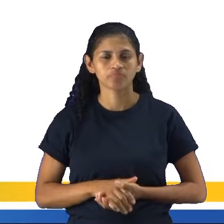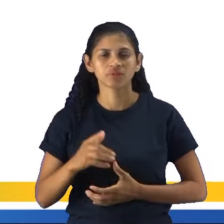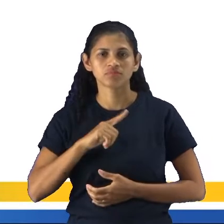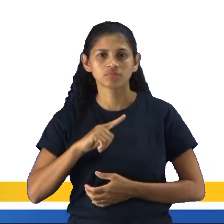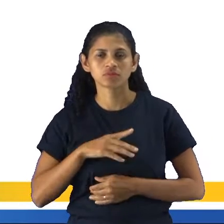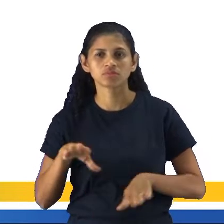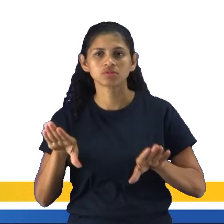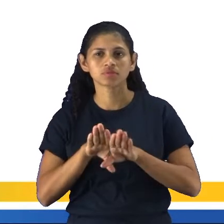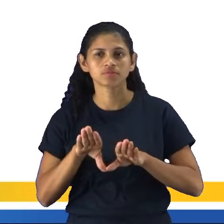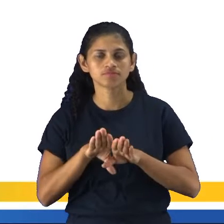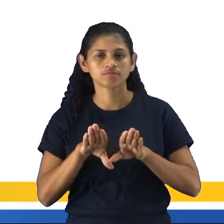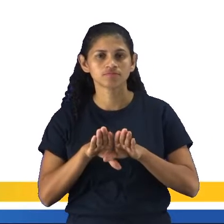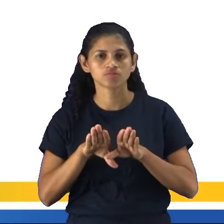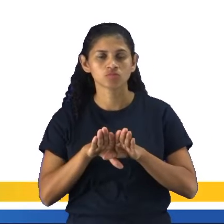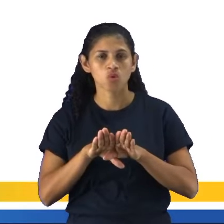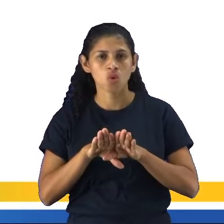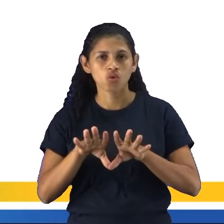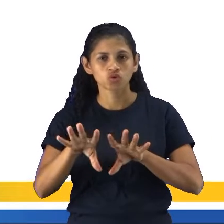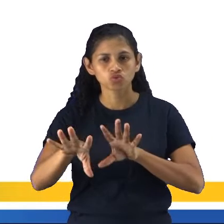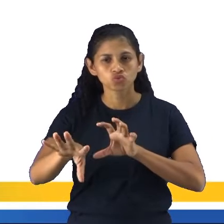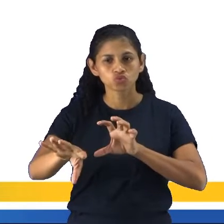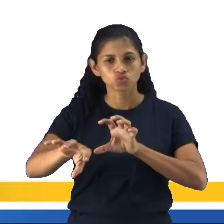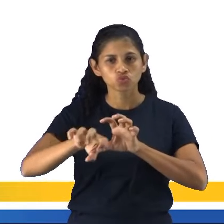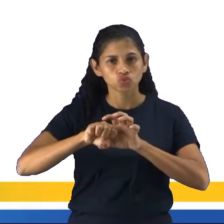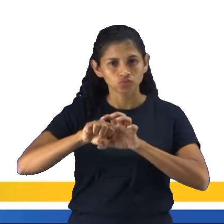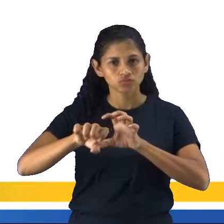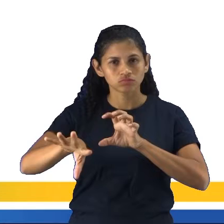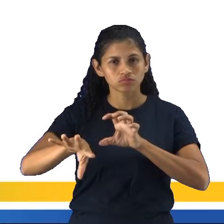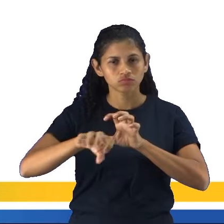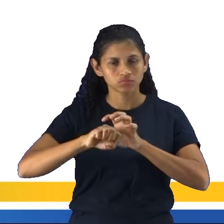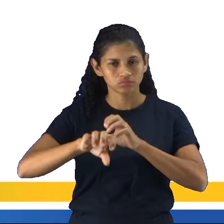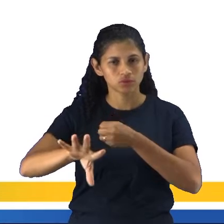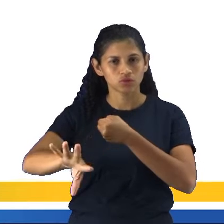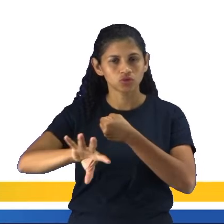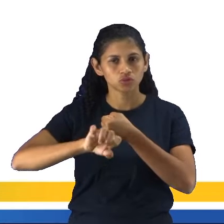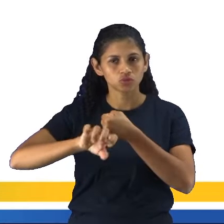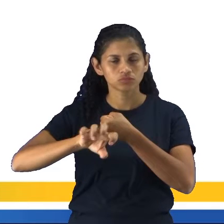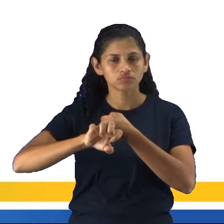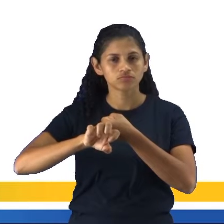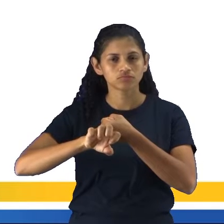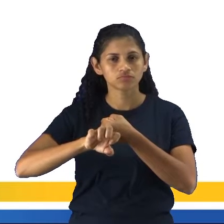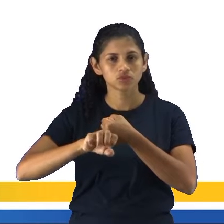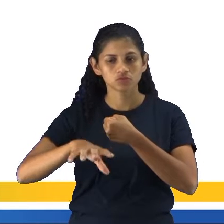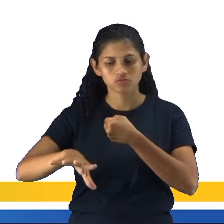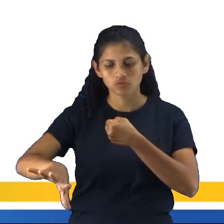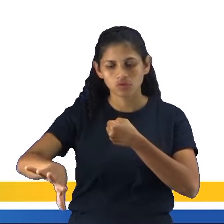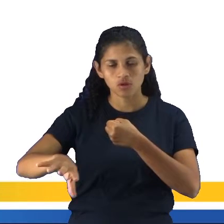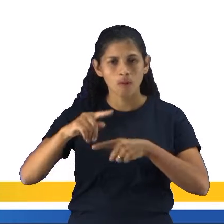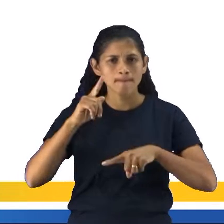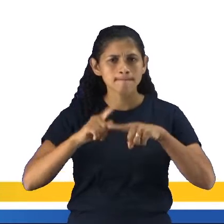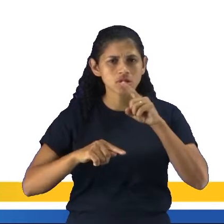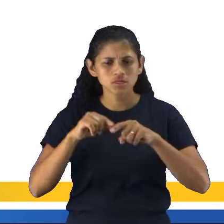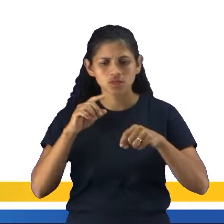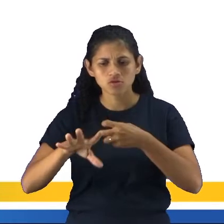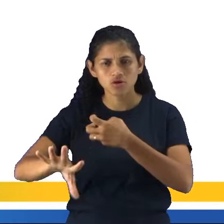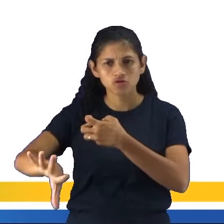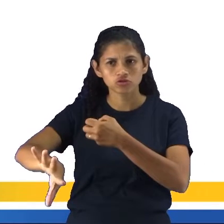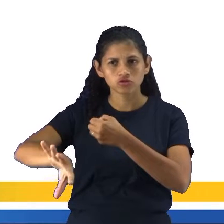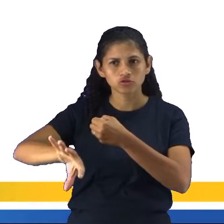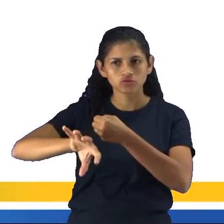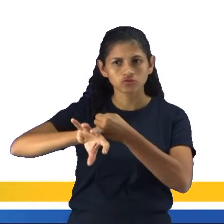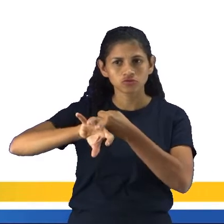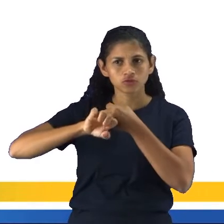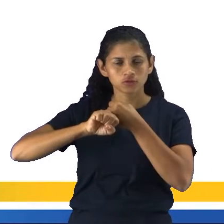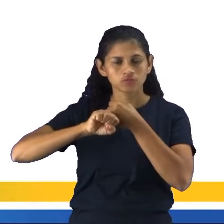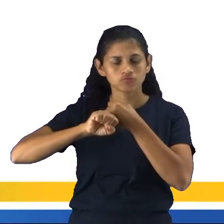Temos também o magnetismo. Os materiais que são atraídos por um ímã são chamados de